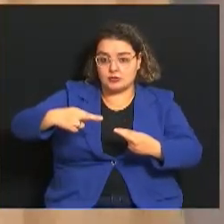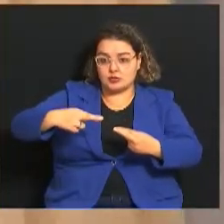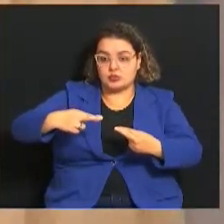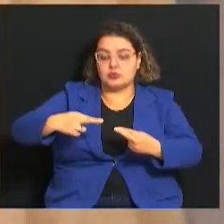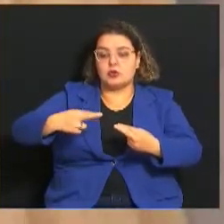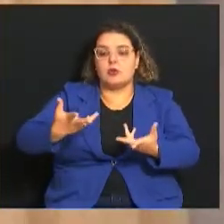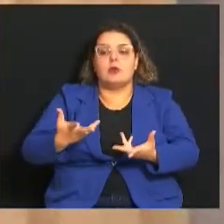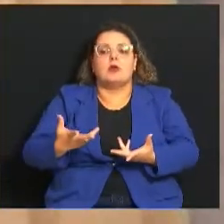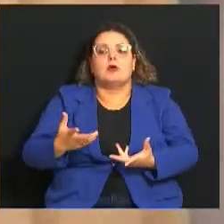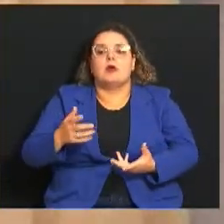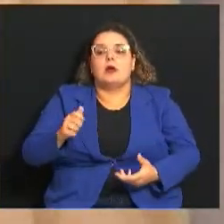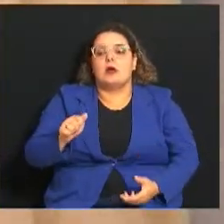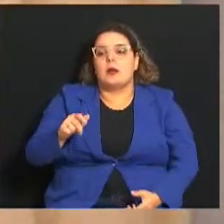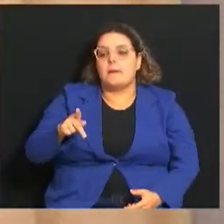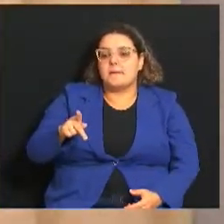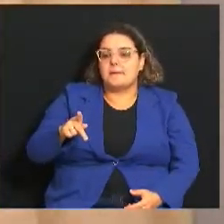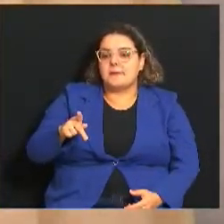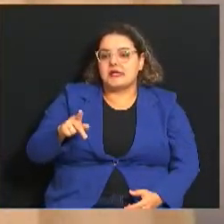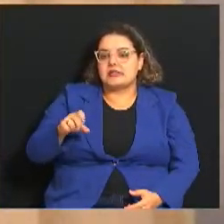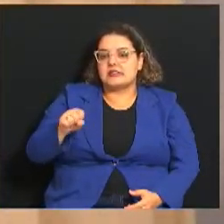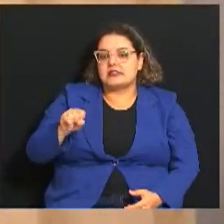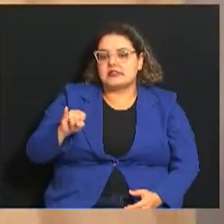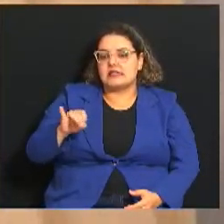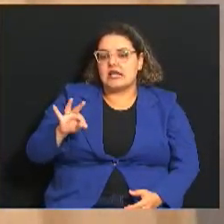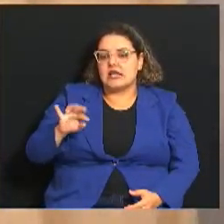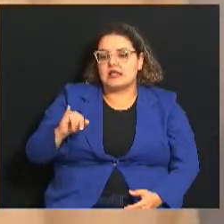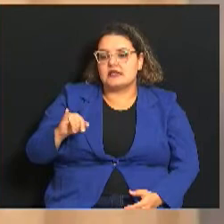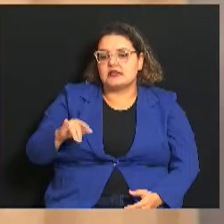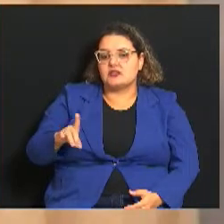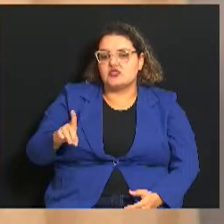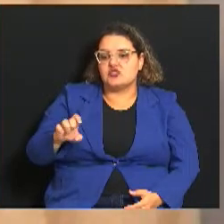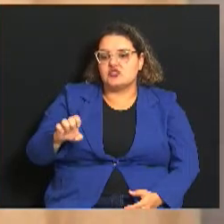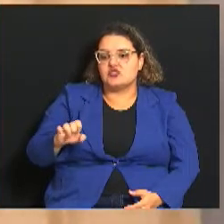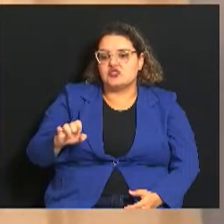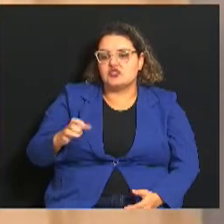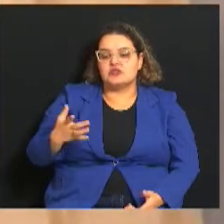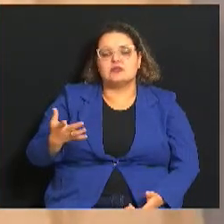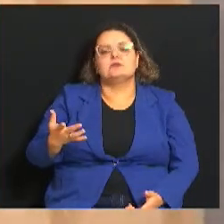de upcycling na moda. Reaproveitamento de vários resíduos, cápsula de café,